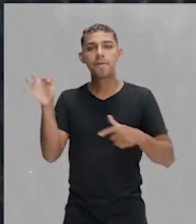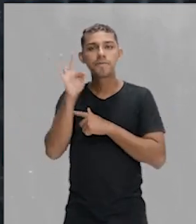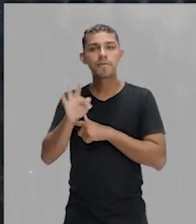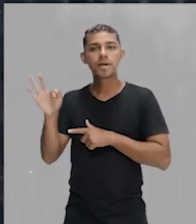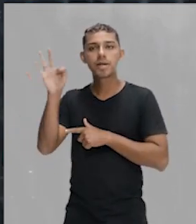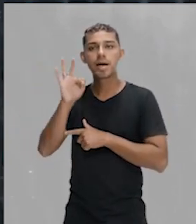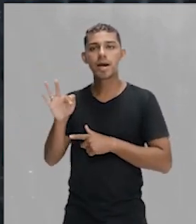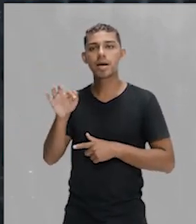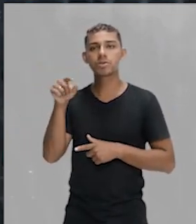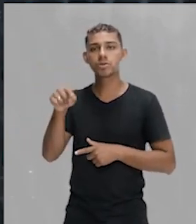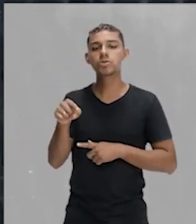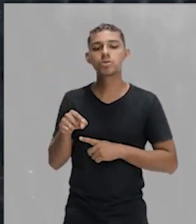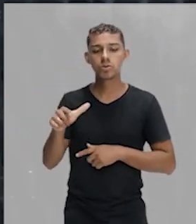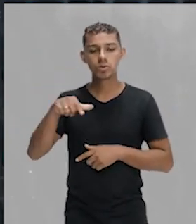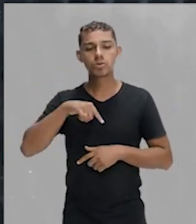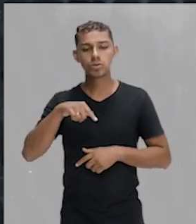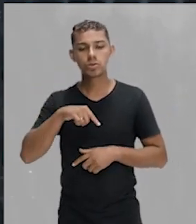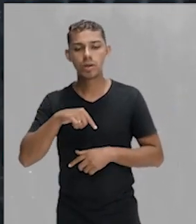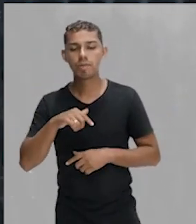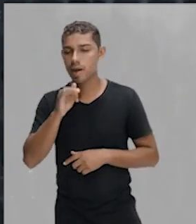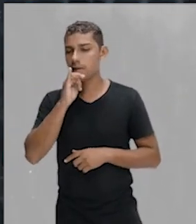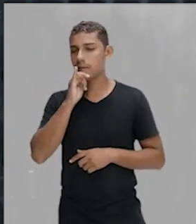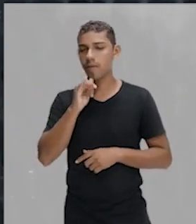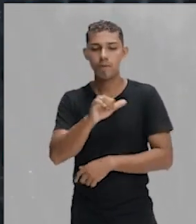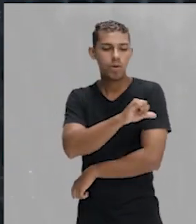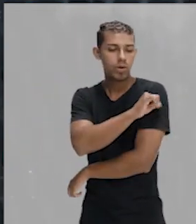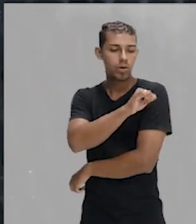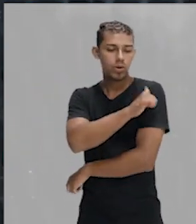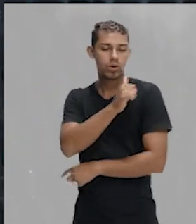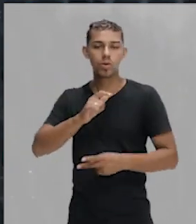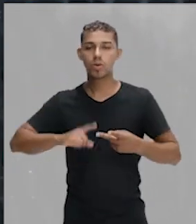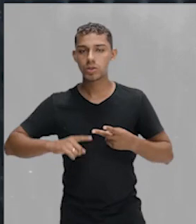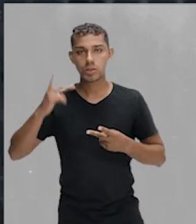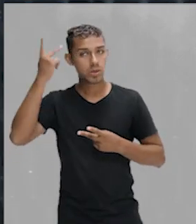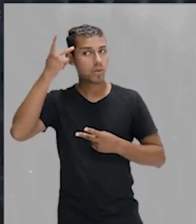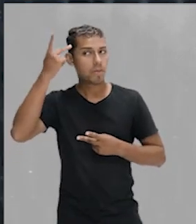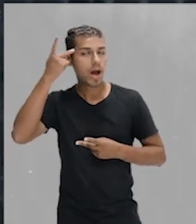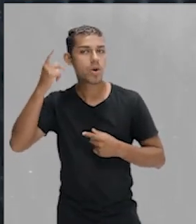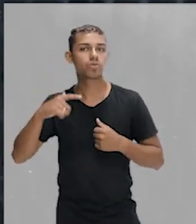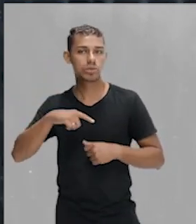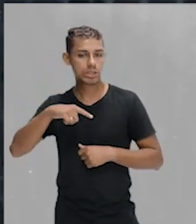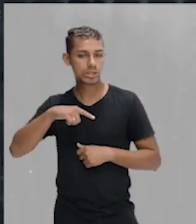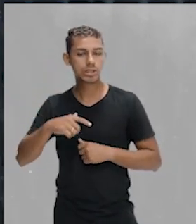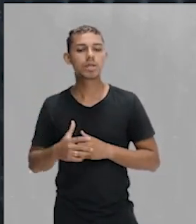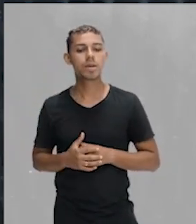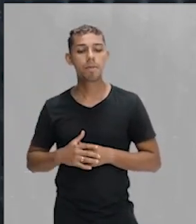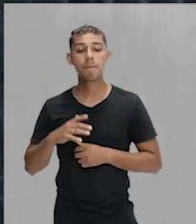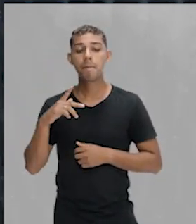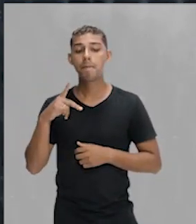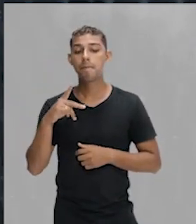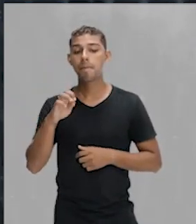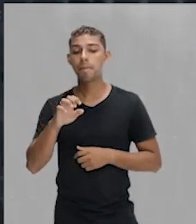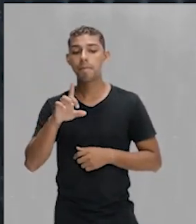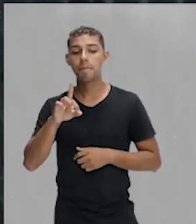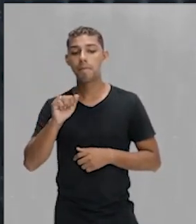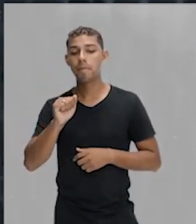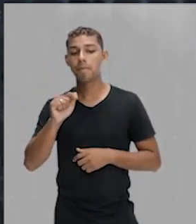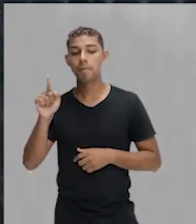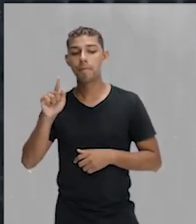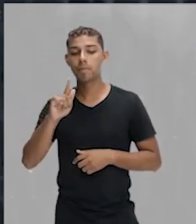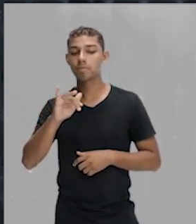de Janeiro, em São Paulo, você pagar pedágio. Esse pedágio, ele também, são concessionárias